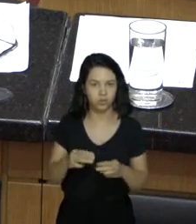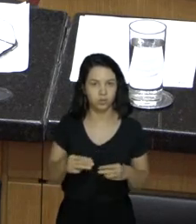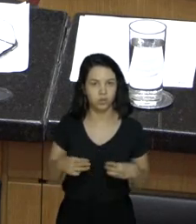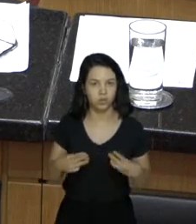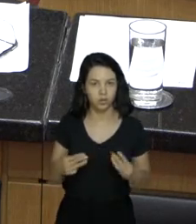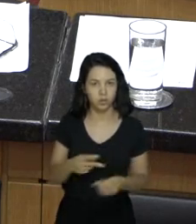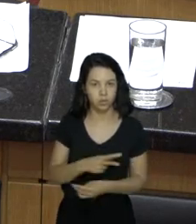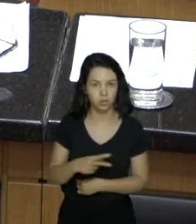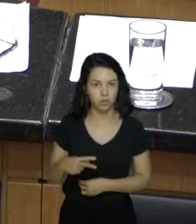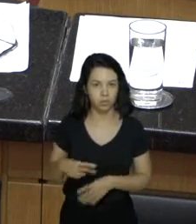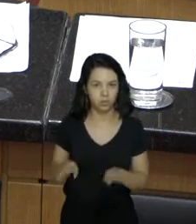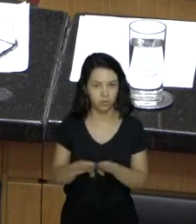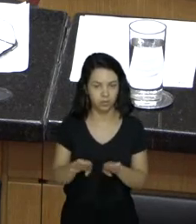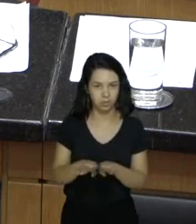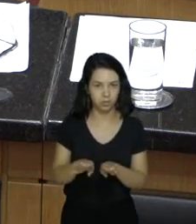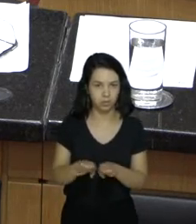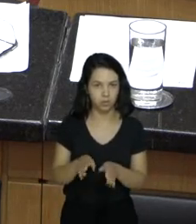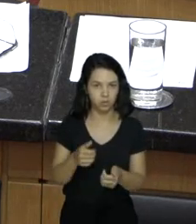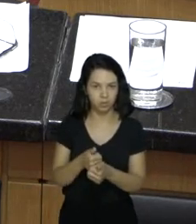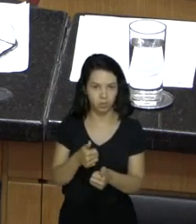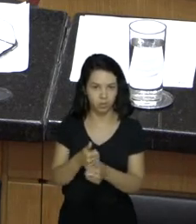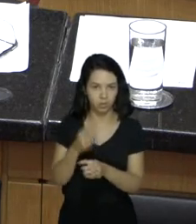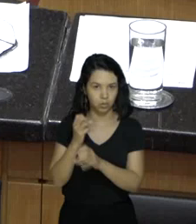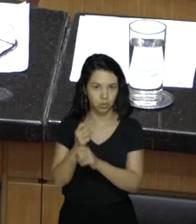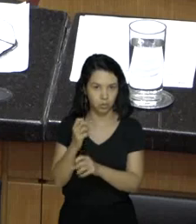do Tribunal de Contas do Estado de Santa Catarina.